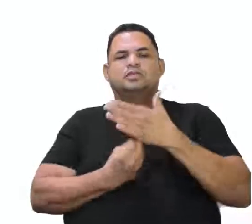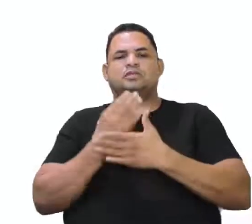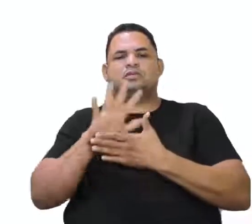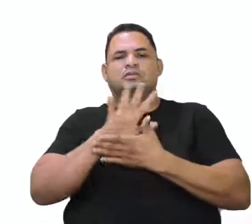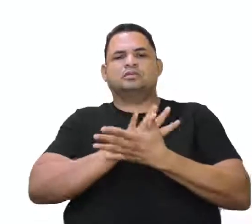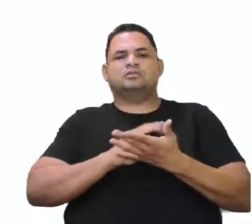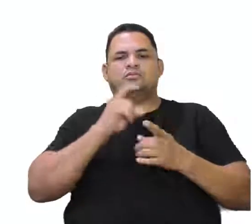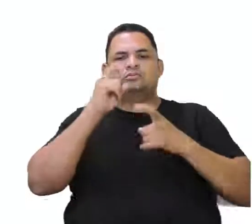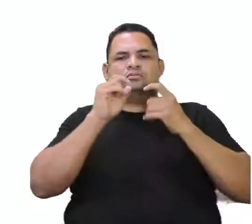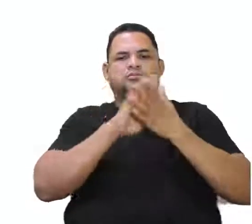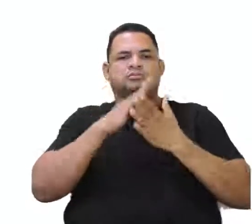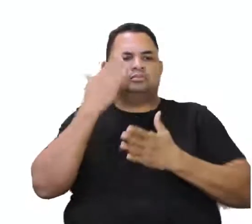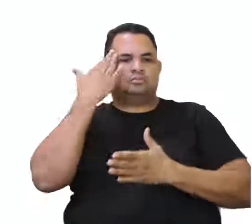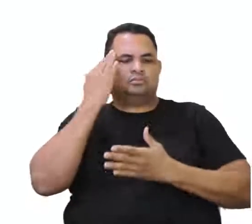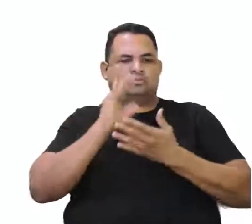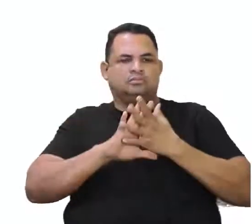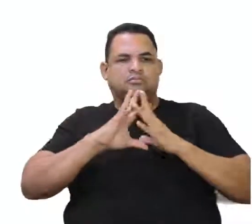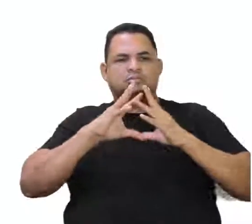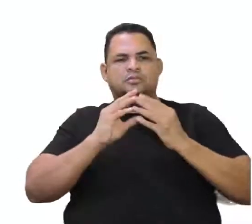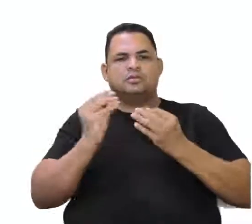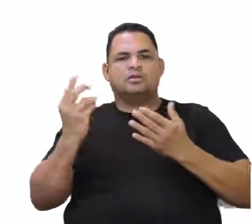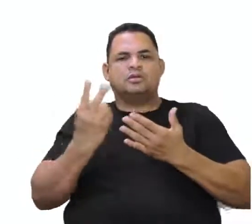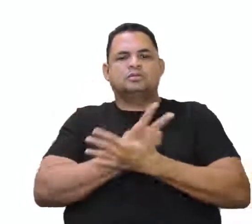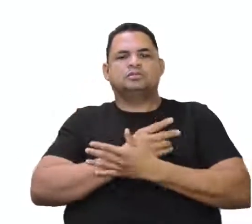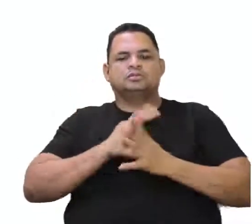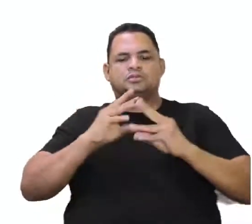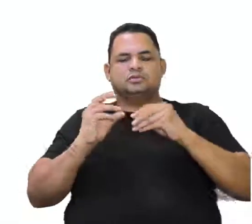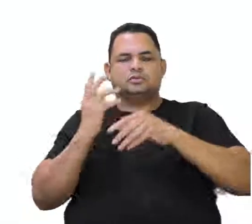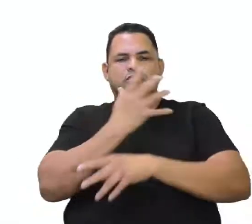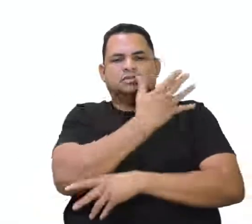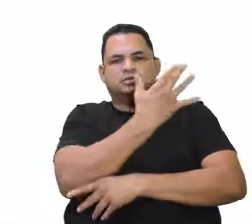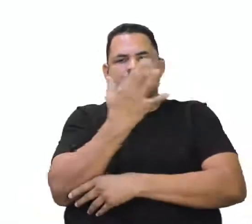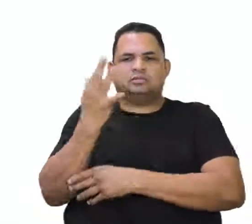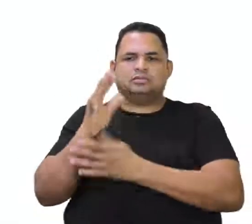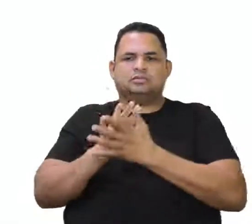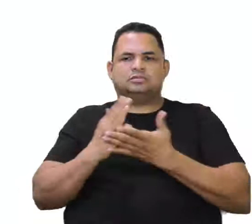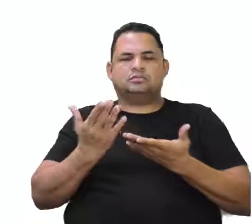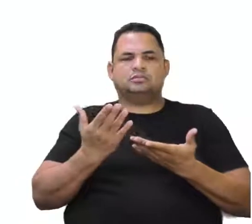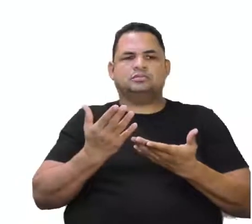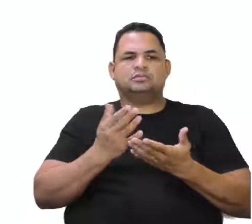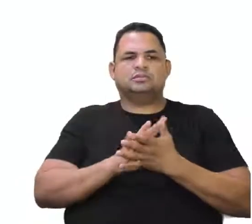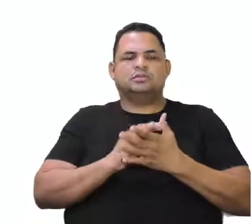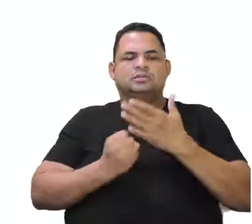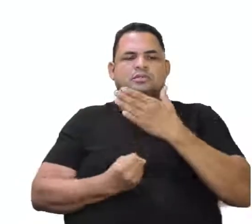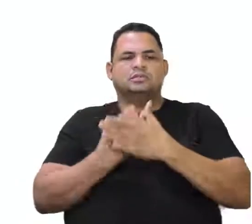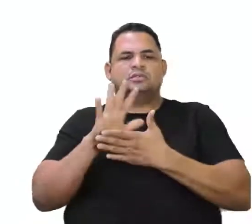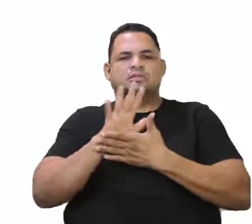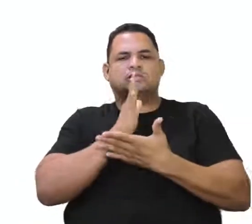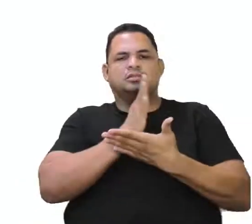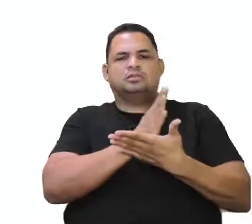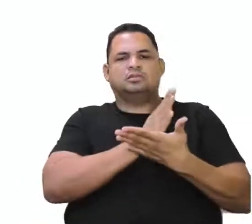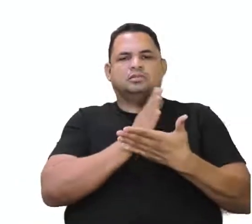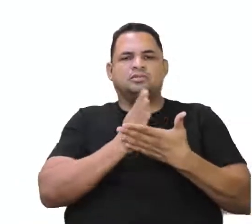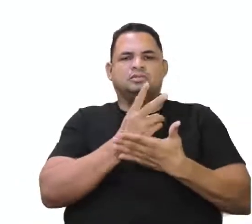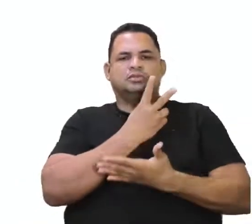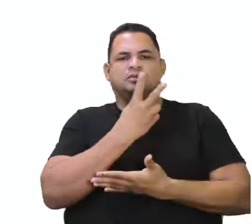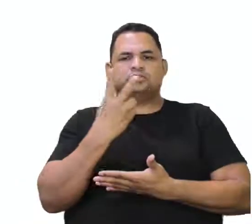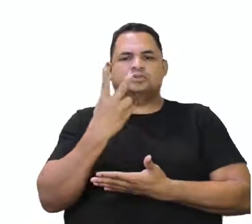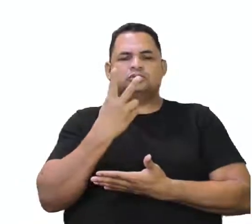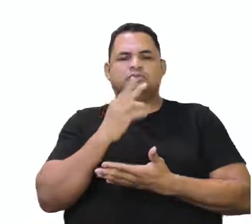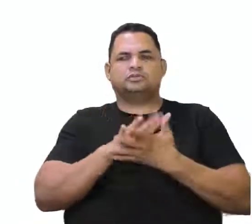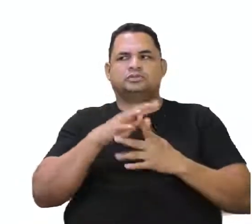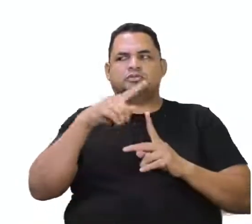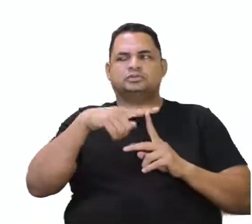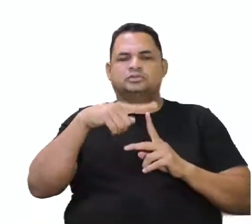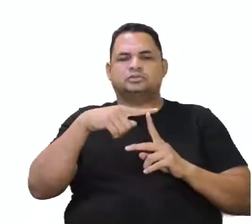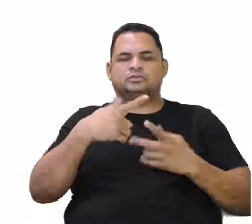com o entendimento do funcionamento de toda a natureza. De uma maneira geral, a ecologia pode ser dividida em quê? Em dois